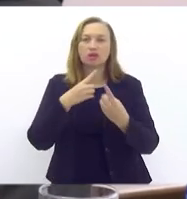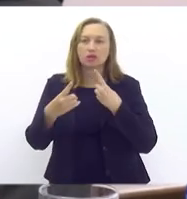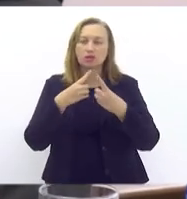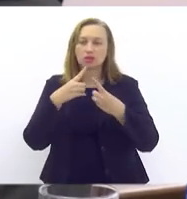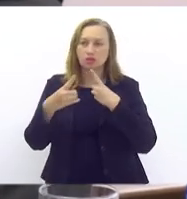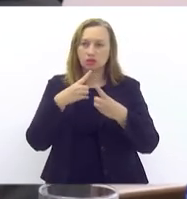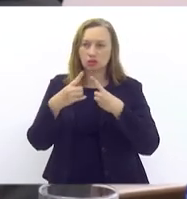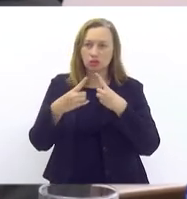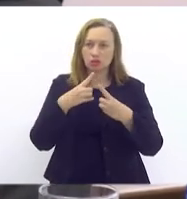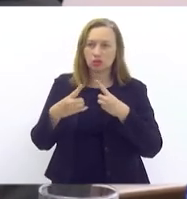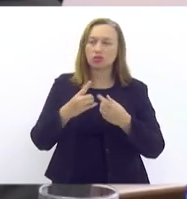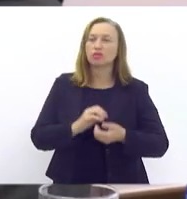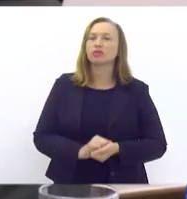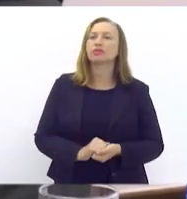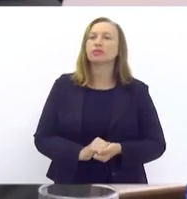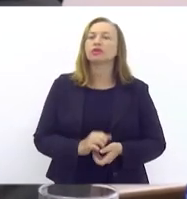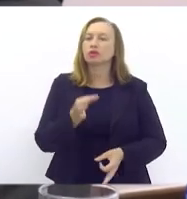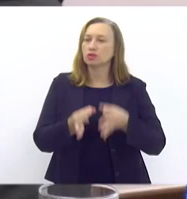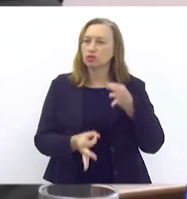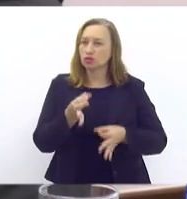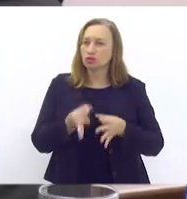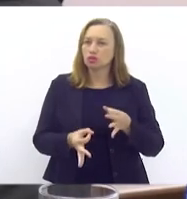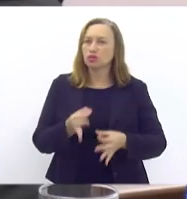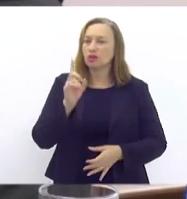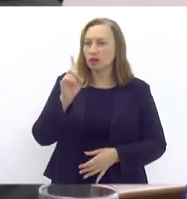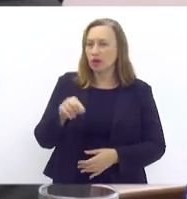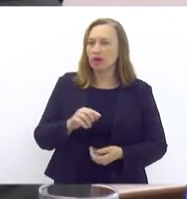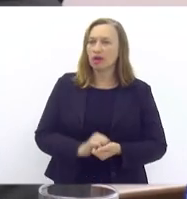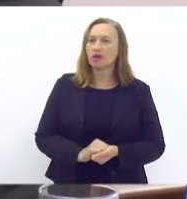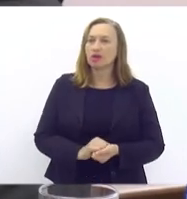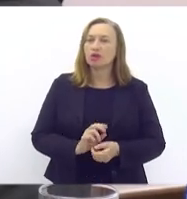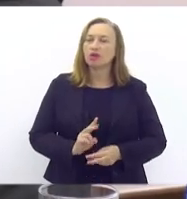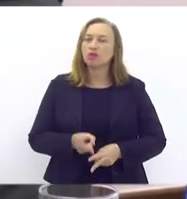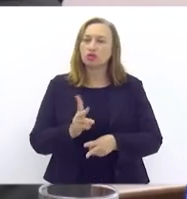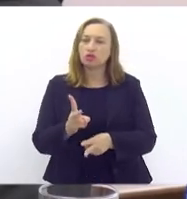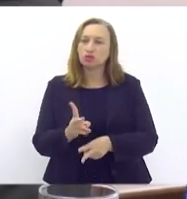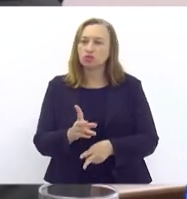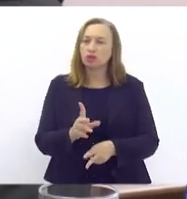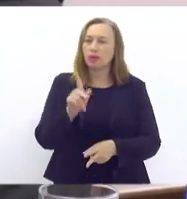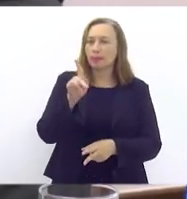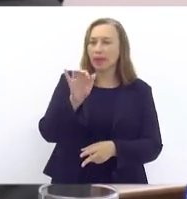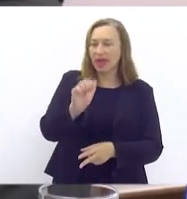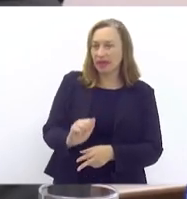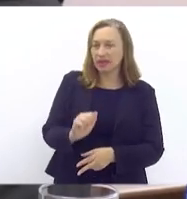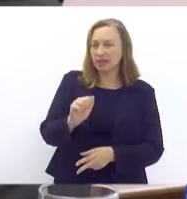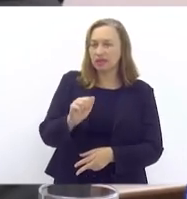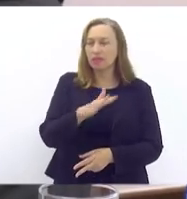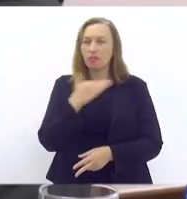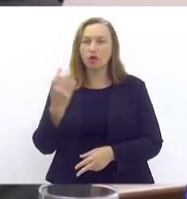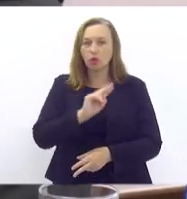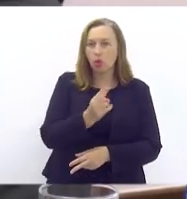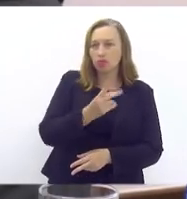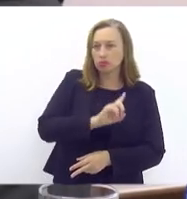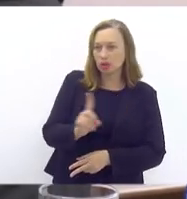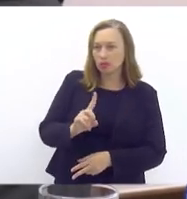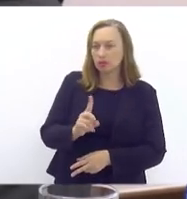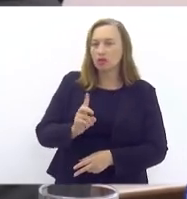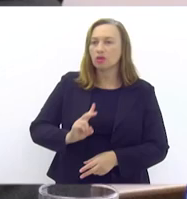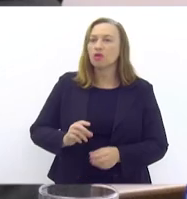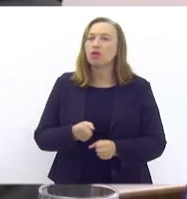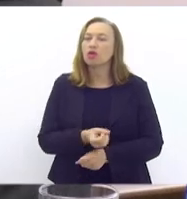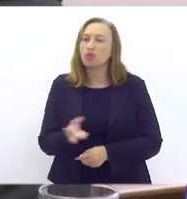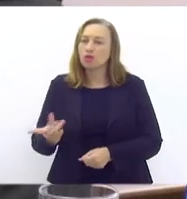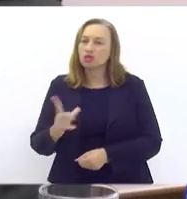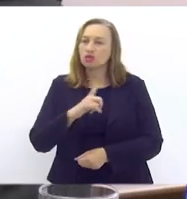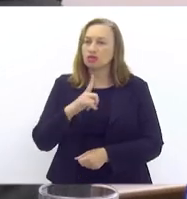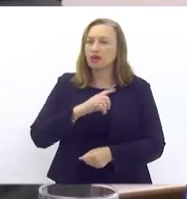Império do Código Penal criminal do império era se mantinha ou não a pena de morte e se decidiu Enquanto Tiver escravidão vai manter a pena de